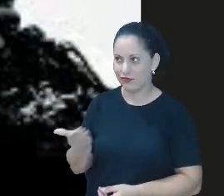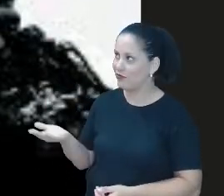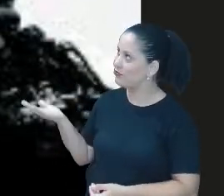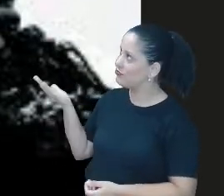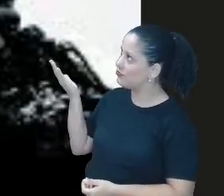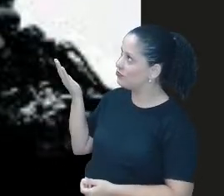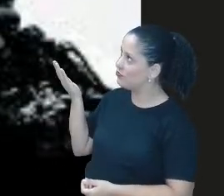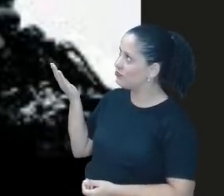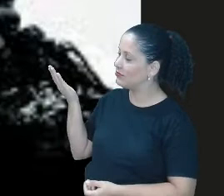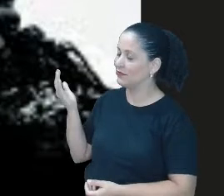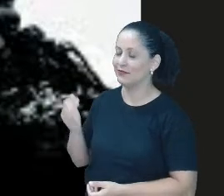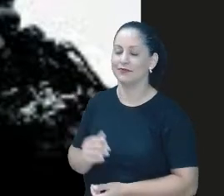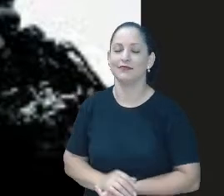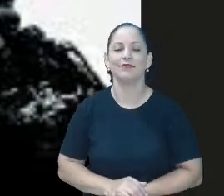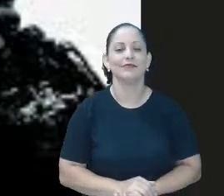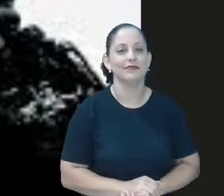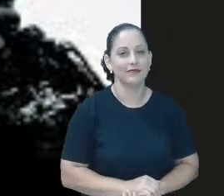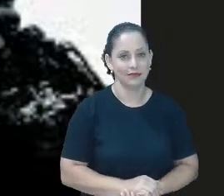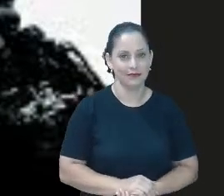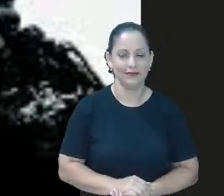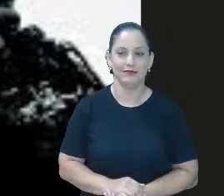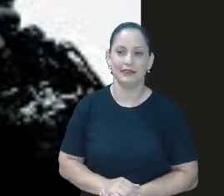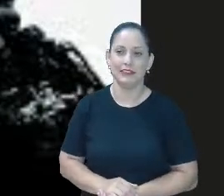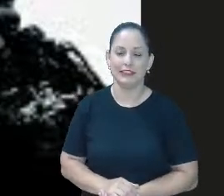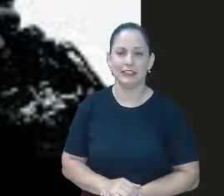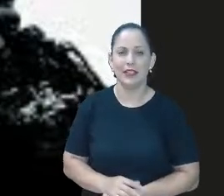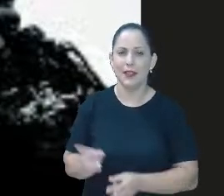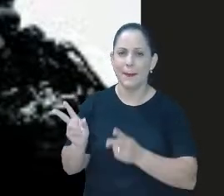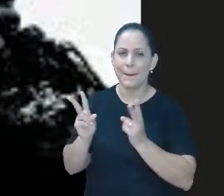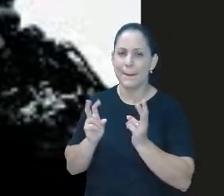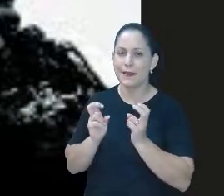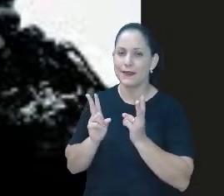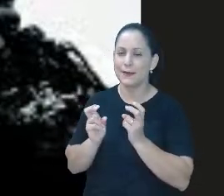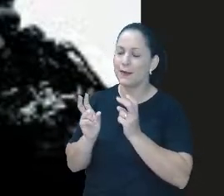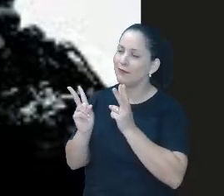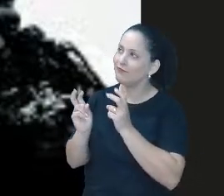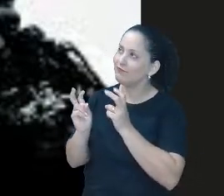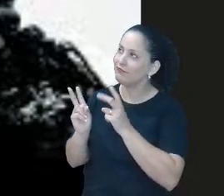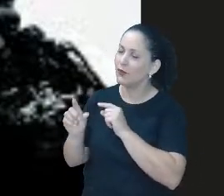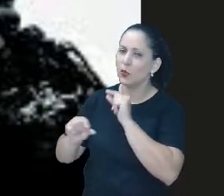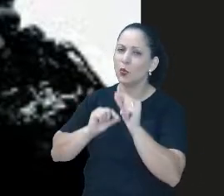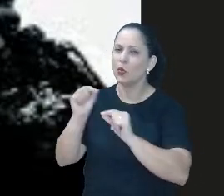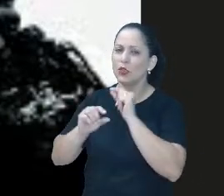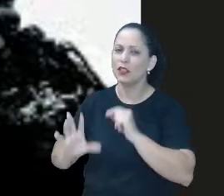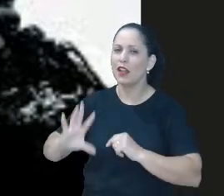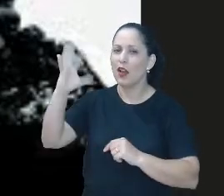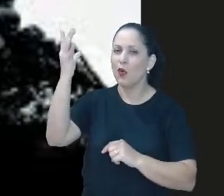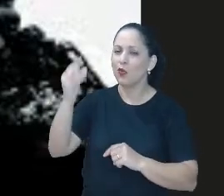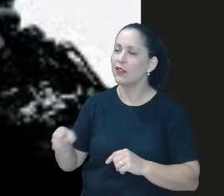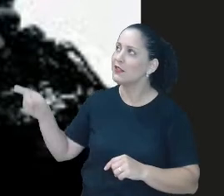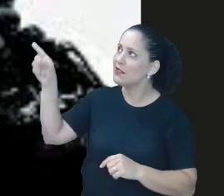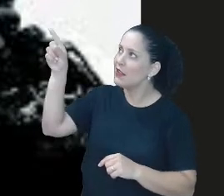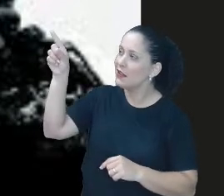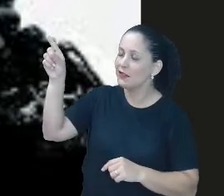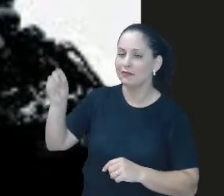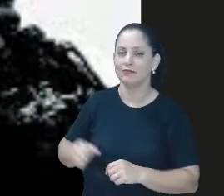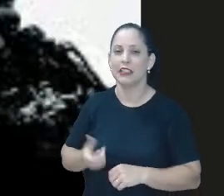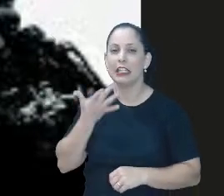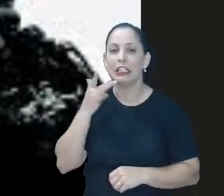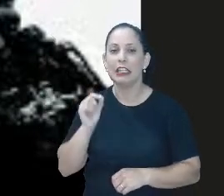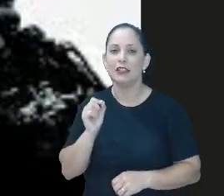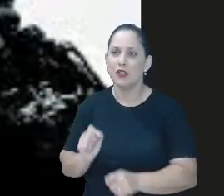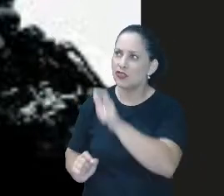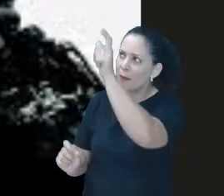bastante atenção na imagem. Tenta identificar o que é que está acontecendo aqui. Quem são os